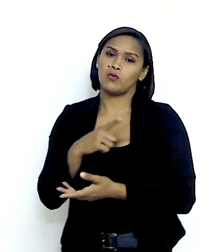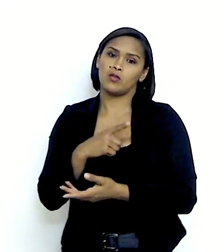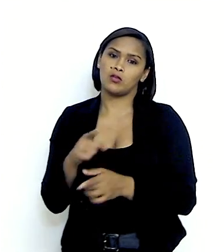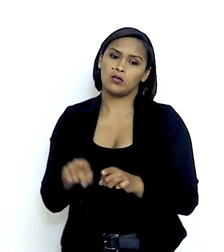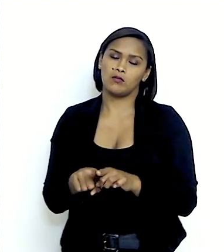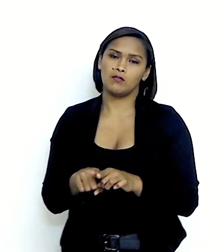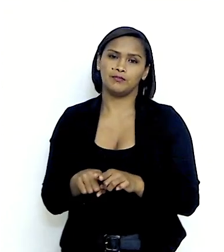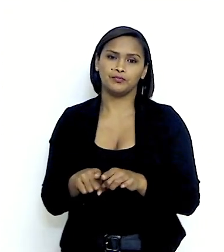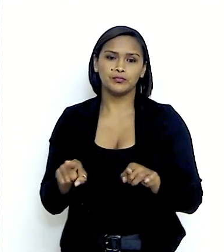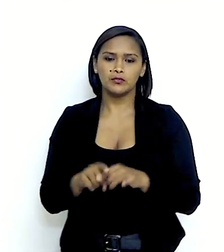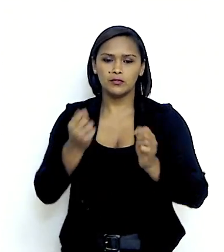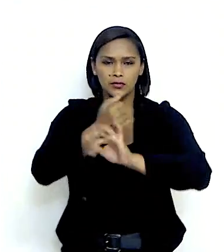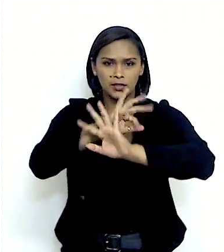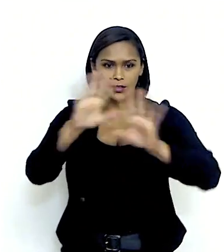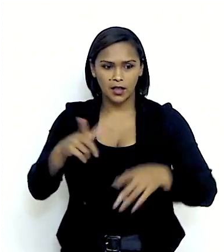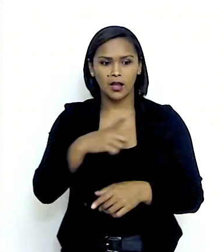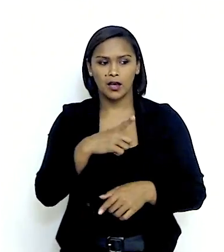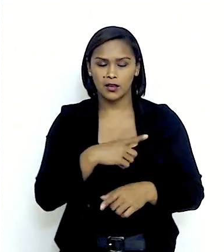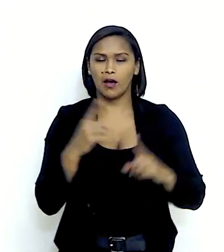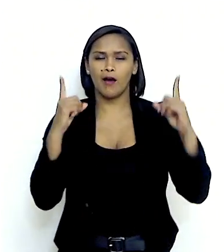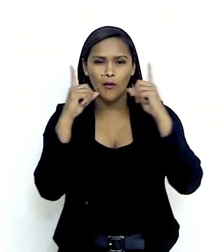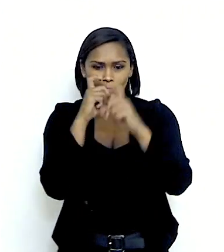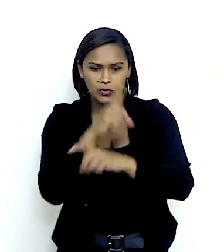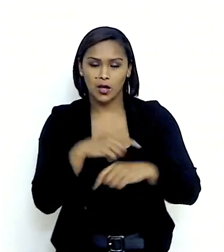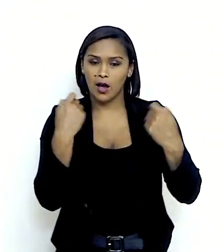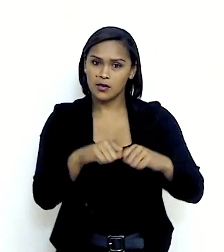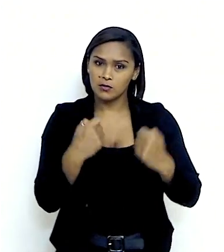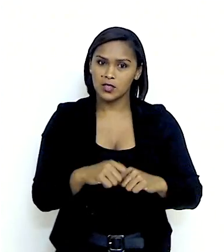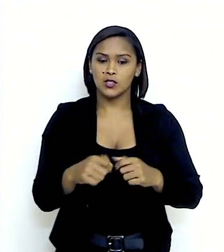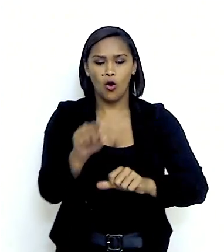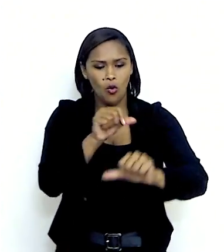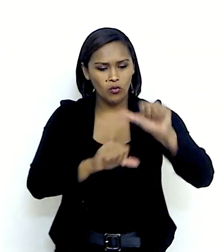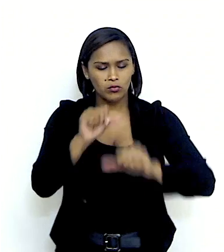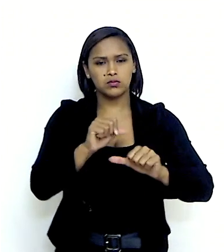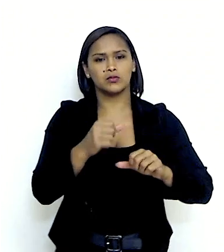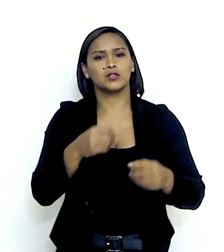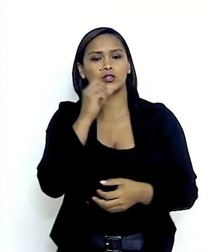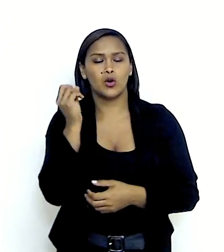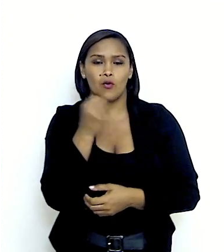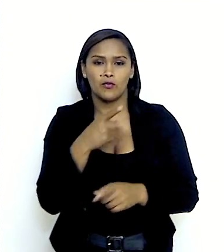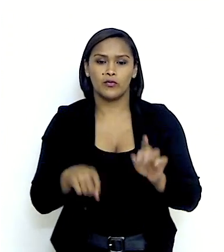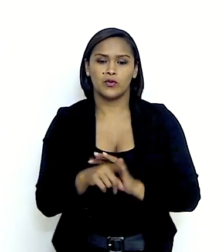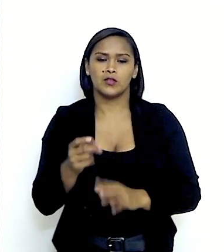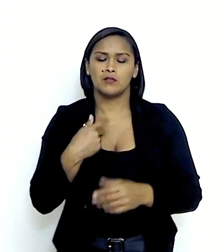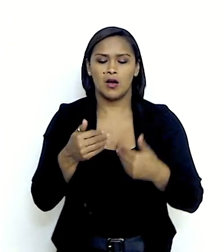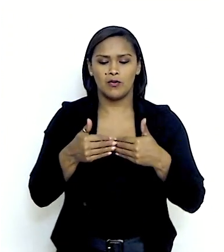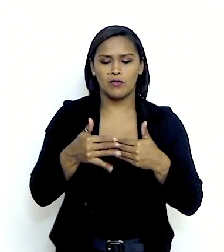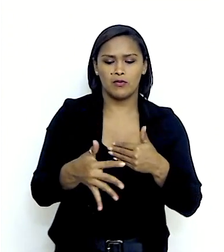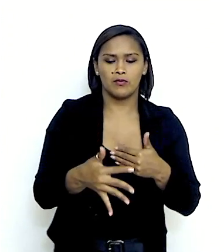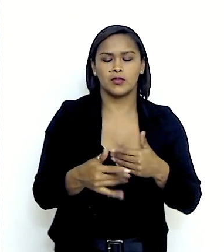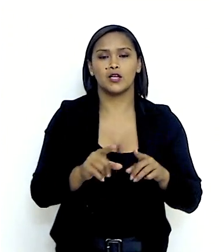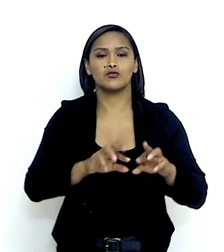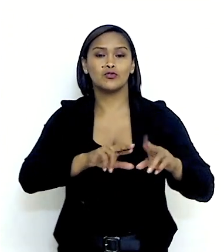então essa clareza nossa de que há sim essas dificuldades, que elas precisam ser encaminhadas, mas esse processo decisório foge